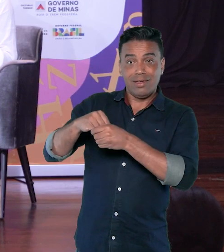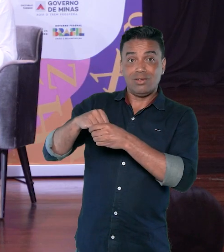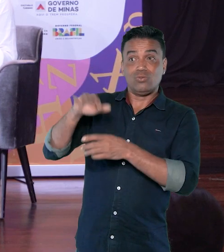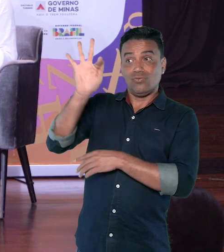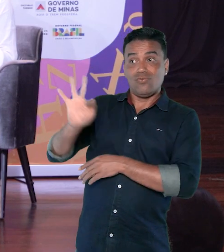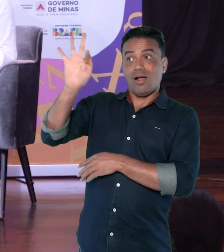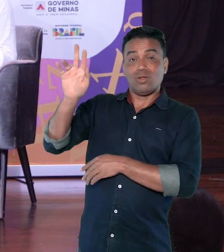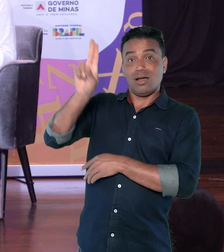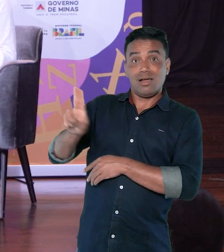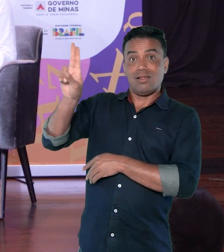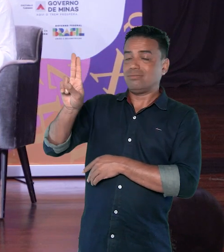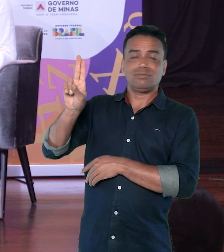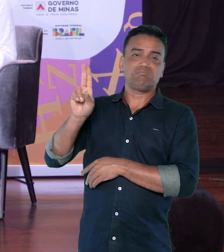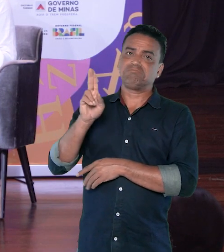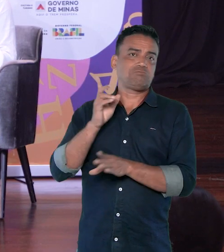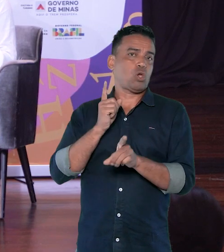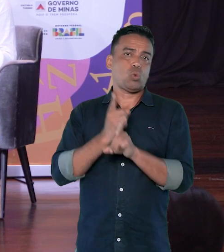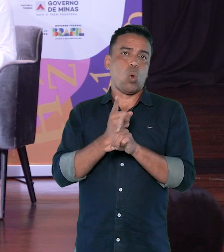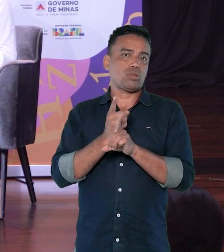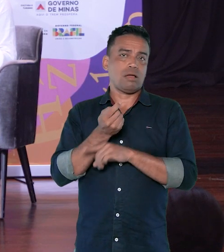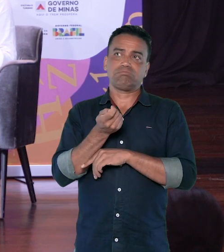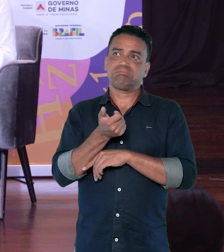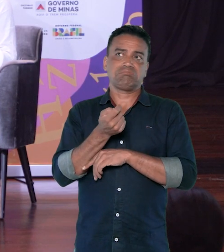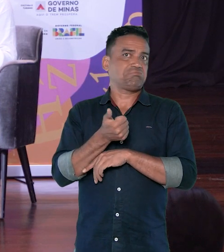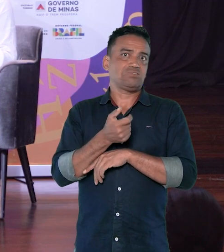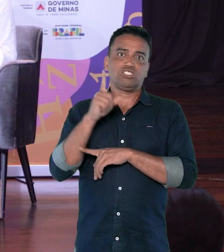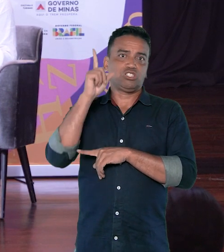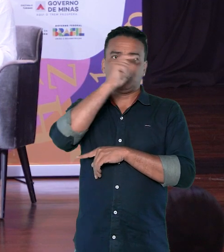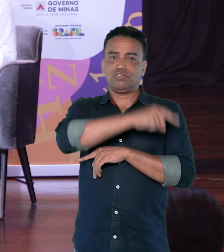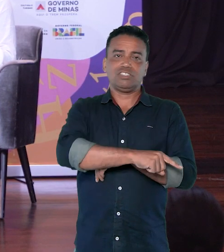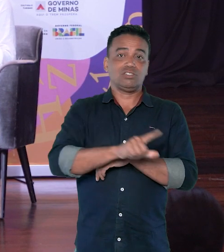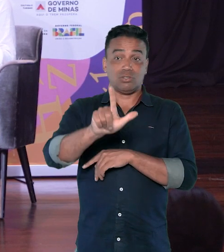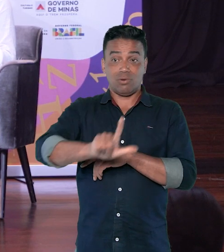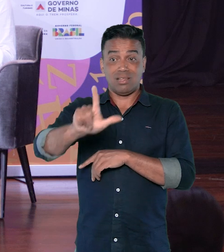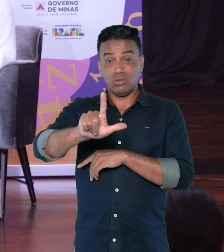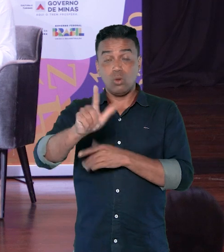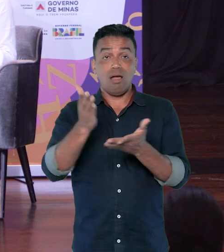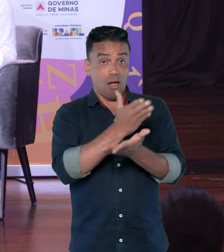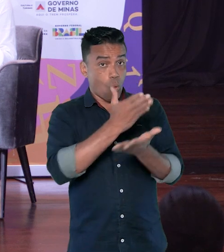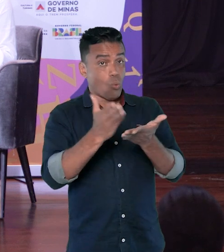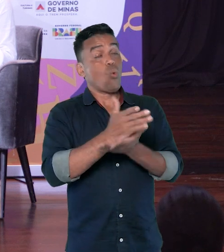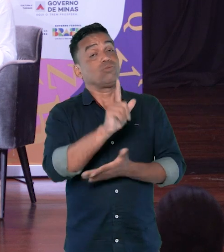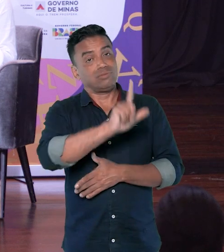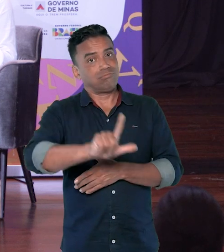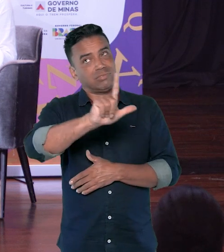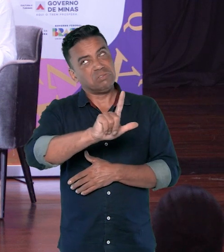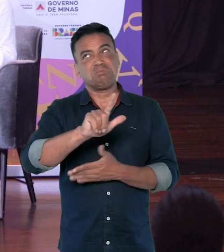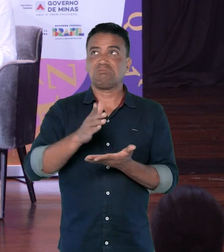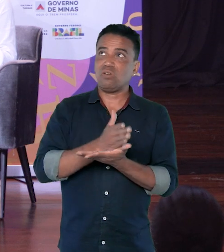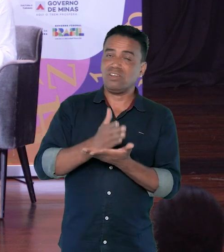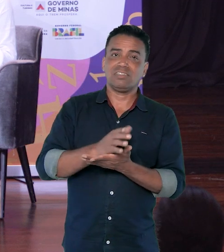você encontrar. Pelo menos eu não lembro. Né, na literatura recente, a gente tem alguns livros, talvez